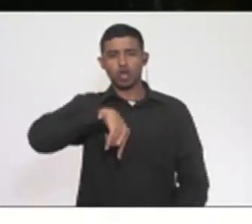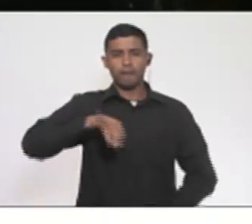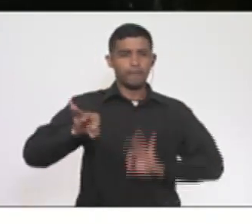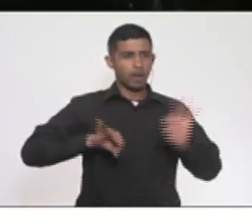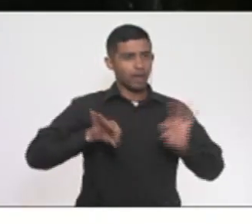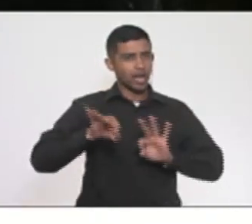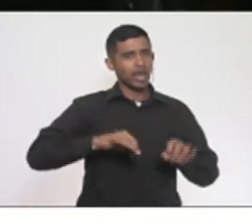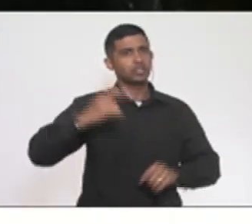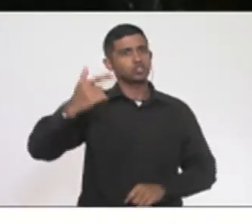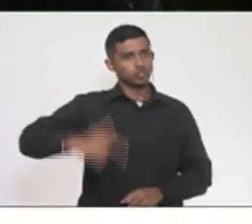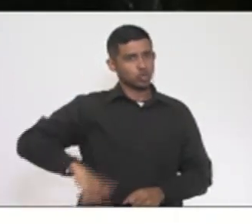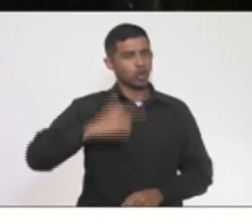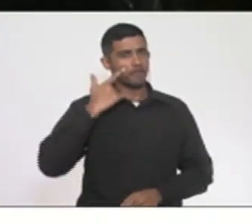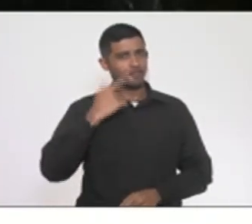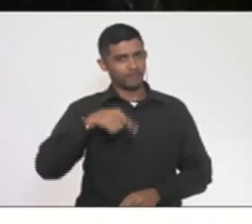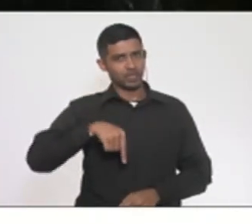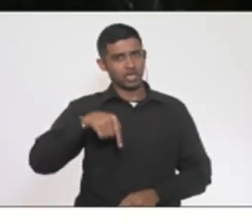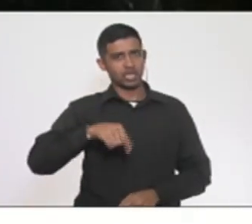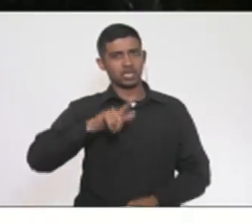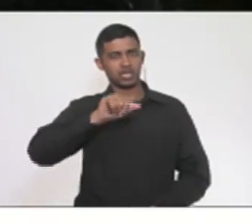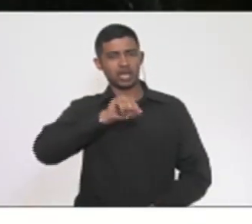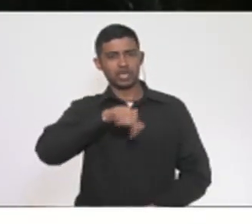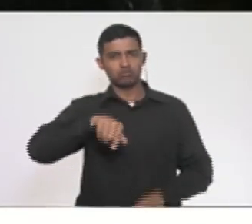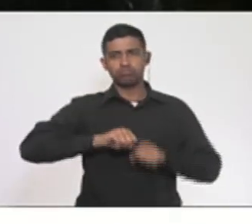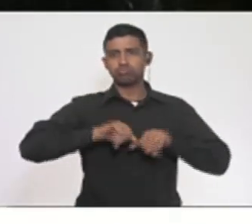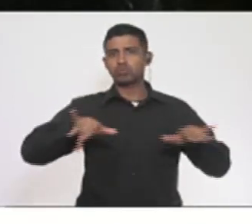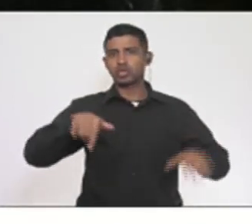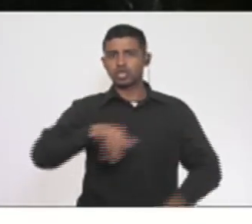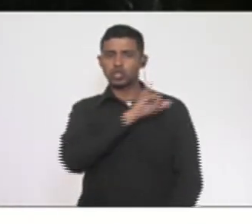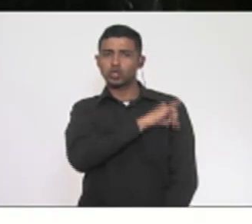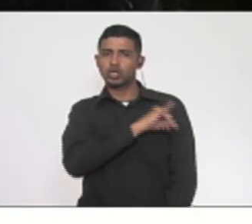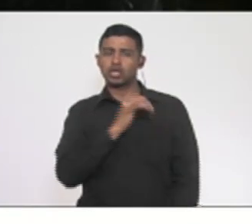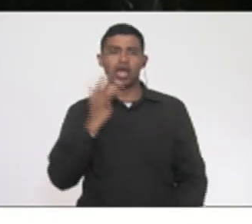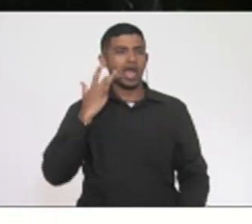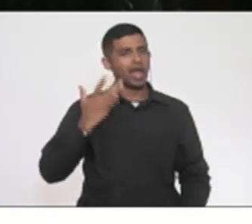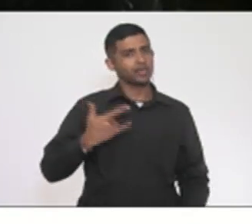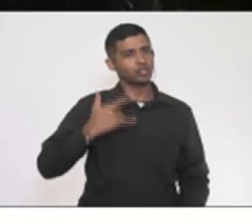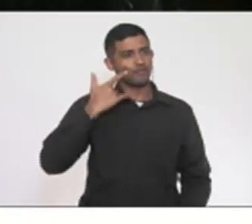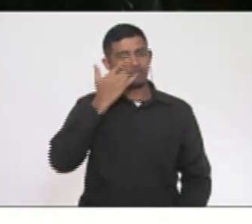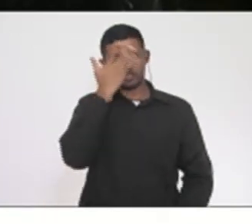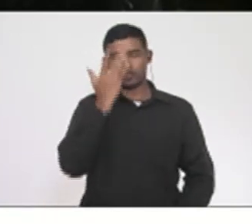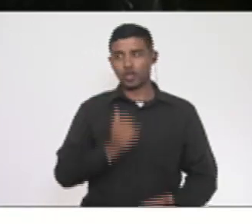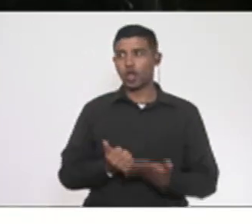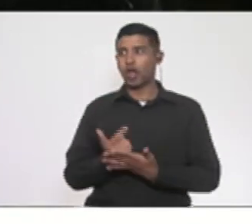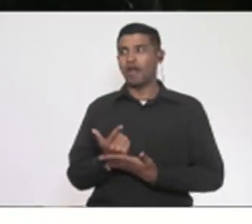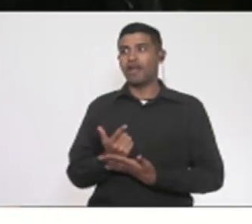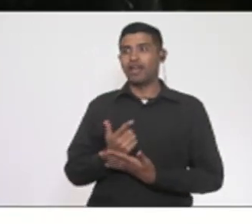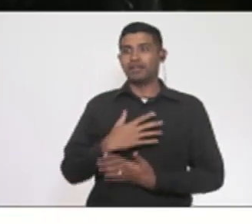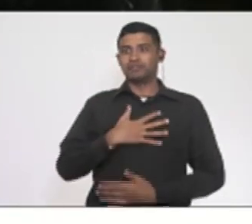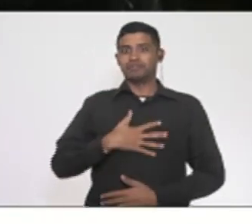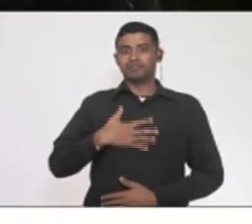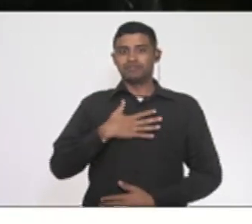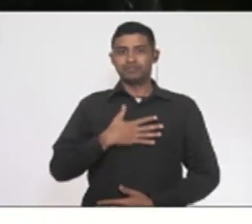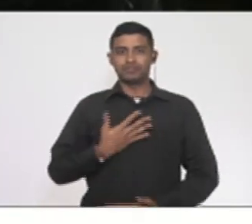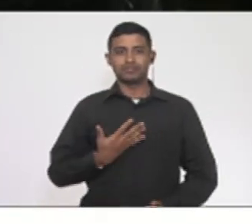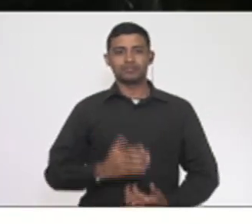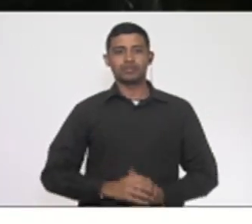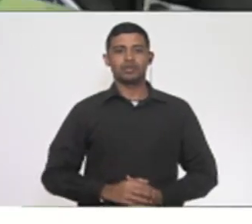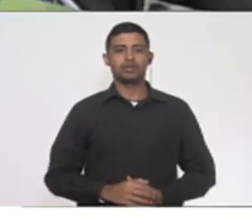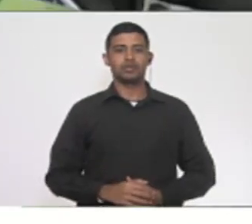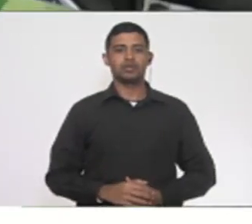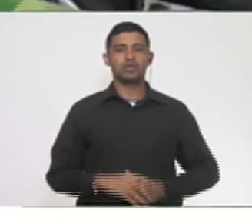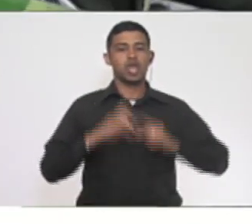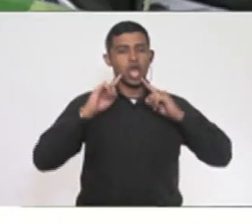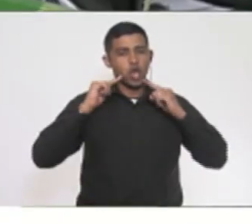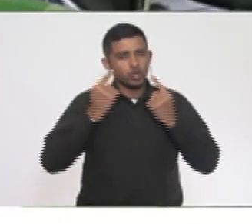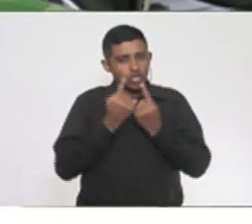rearrumação no mercado de gás, distribuição de gás no Rio. Eu acho que isso o consumidor vai ficar muito feliz. Vamos, numa reunião nossa